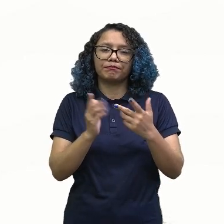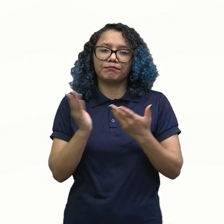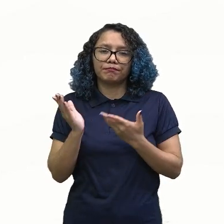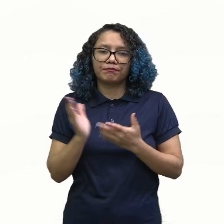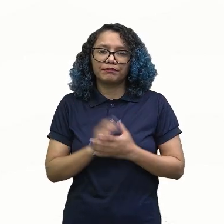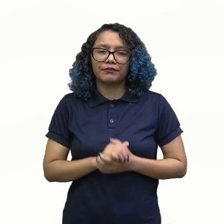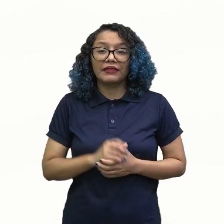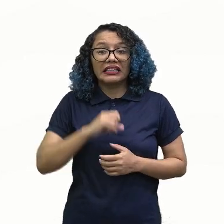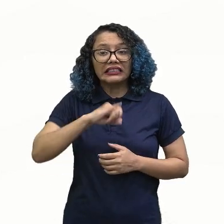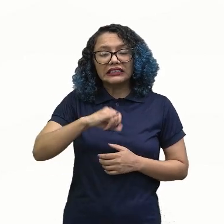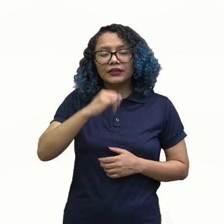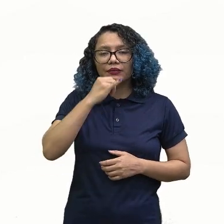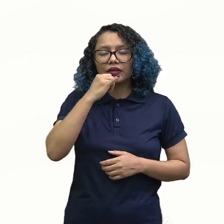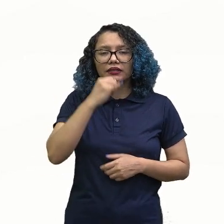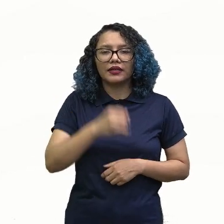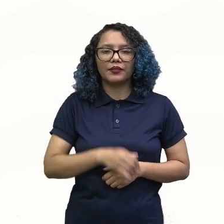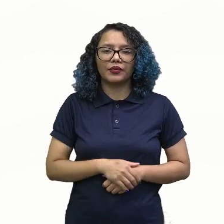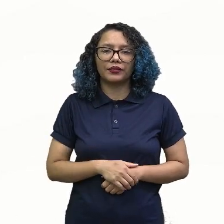algum experimento,